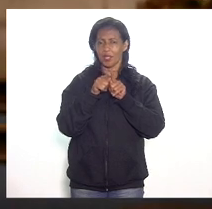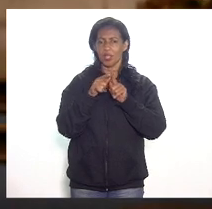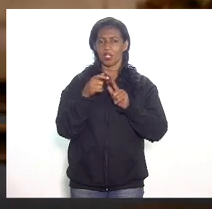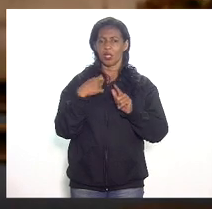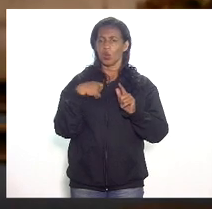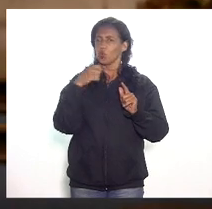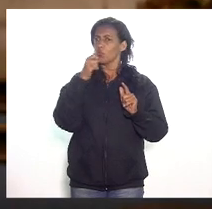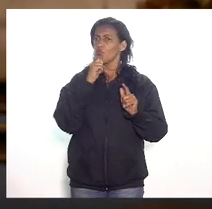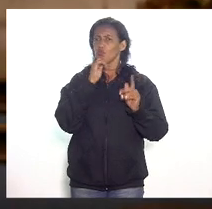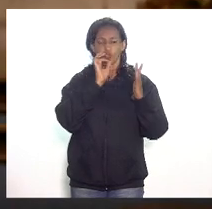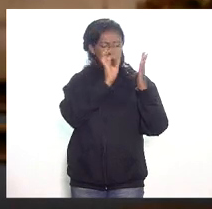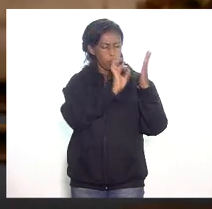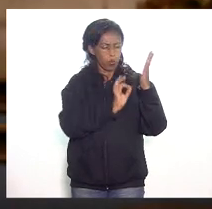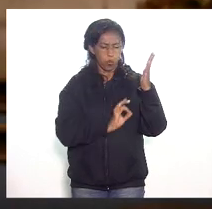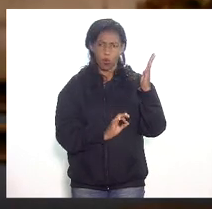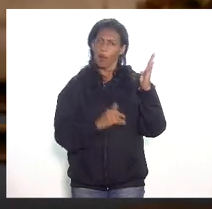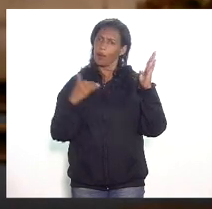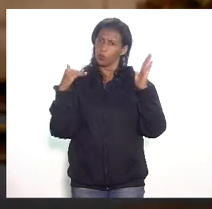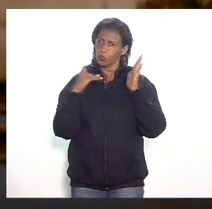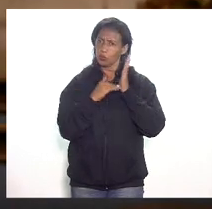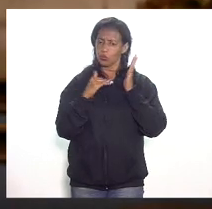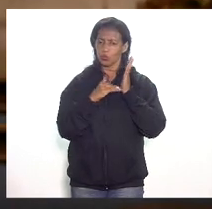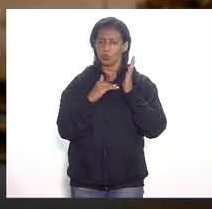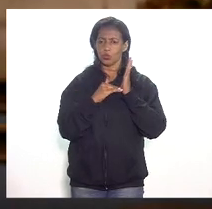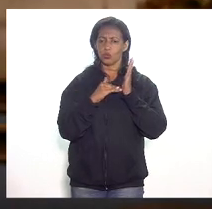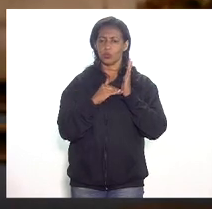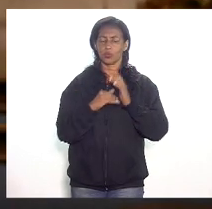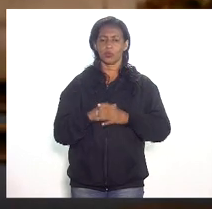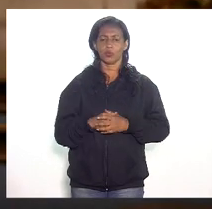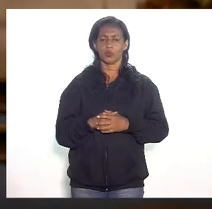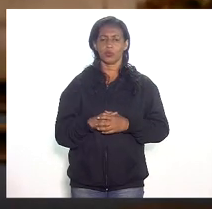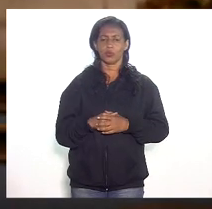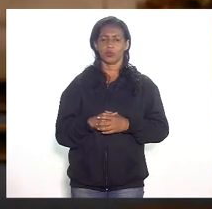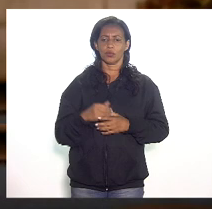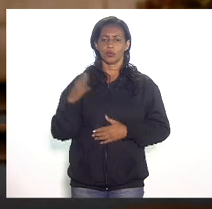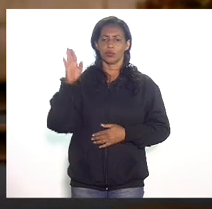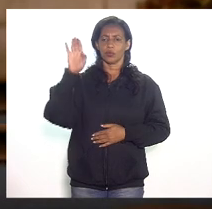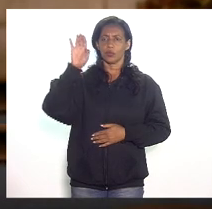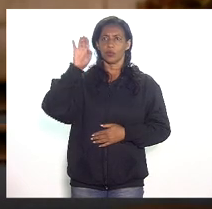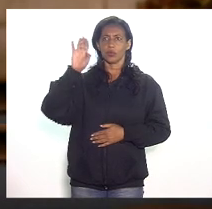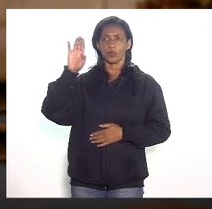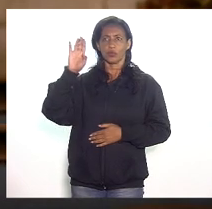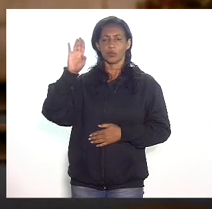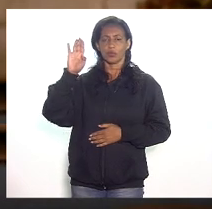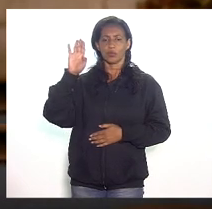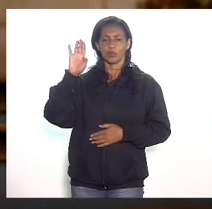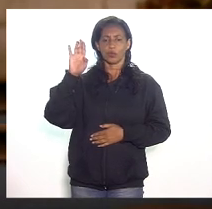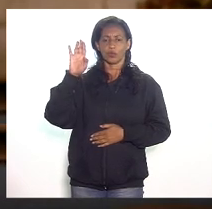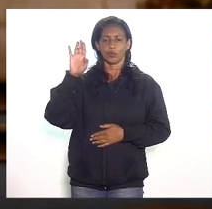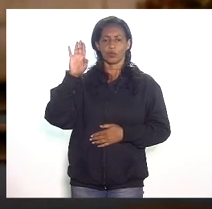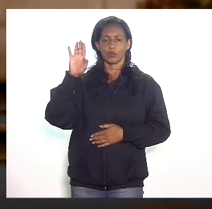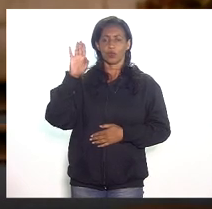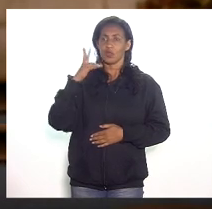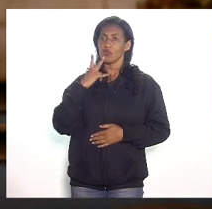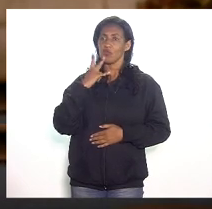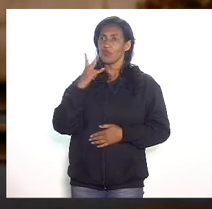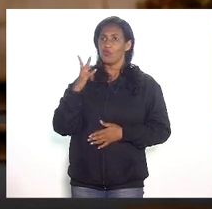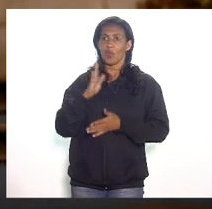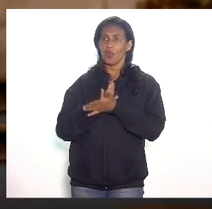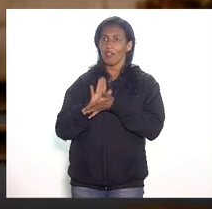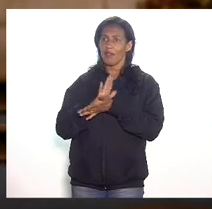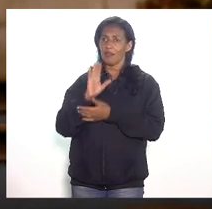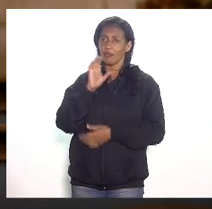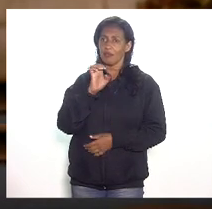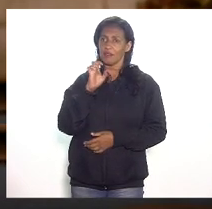escrito, então, deputado Dionísio, para encerrar... Não, presidente, eu estava inscrita. A excelência não falou ainda, Célia?